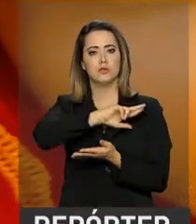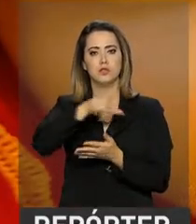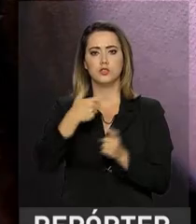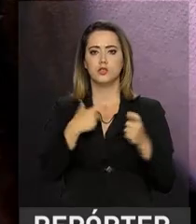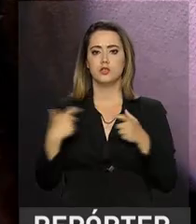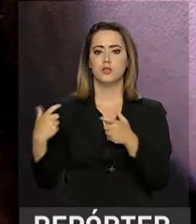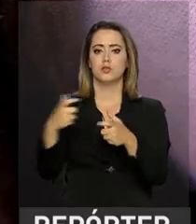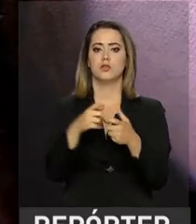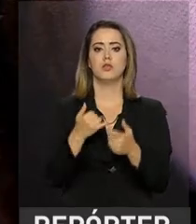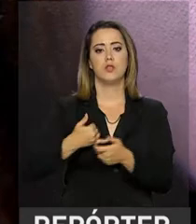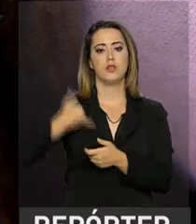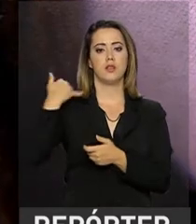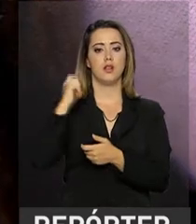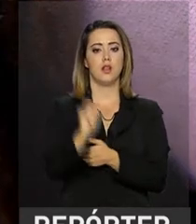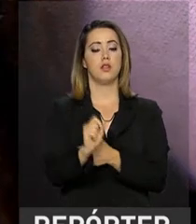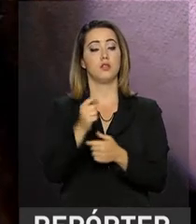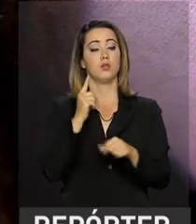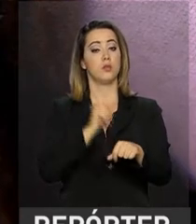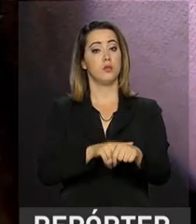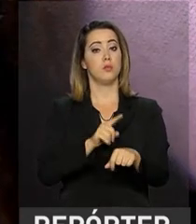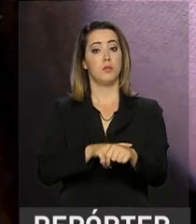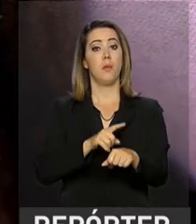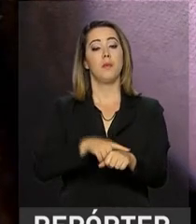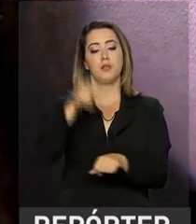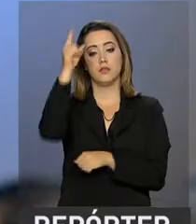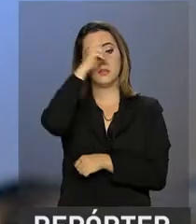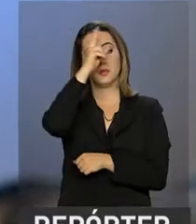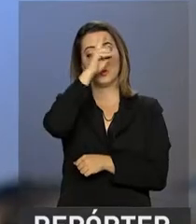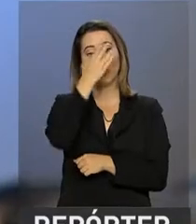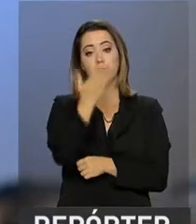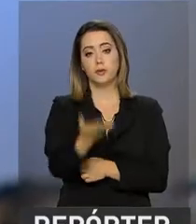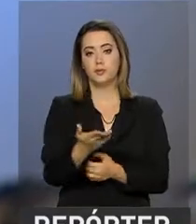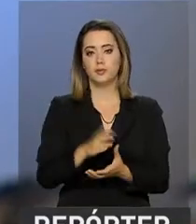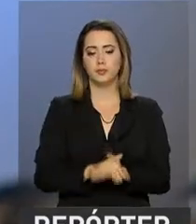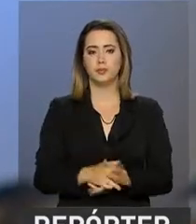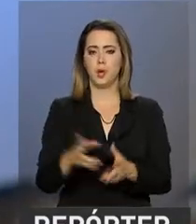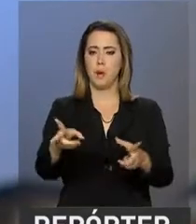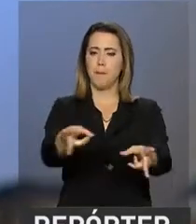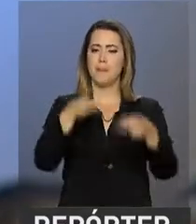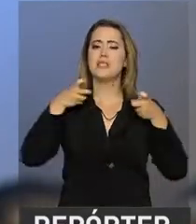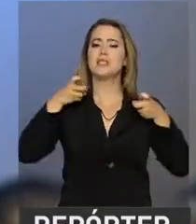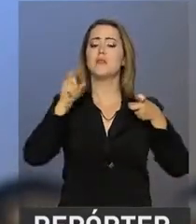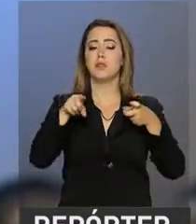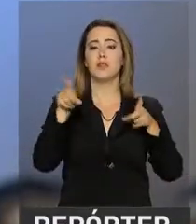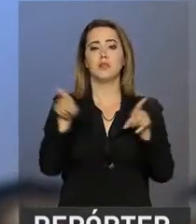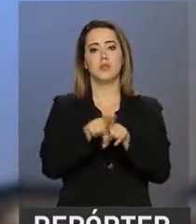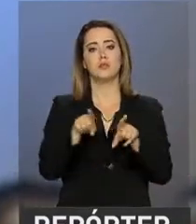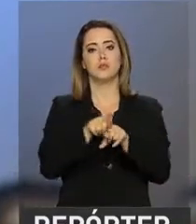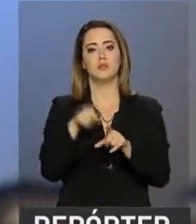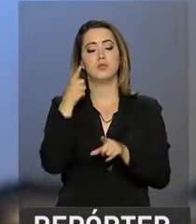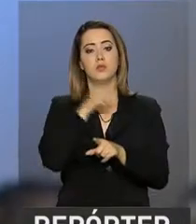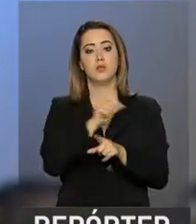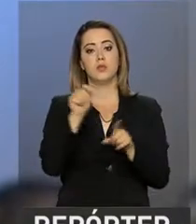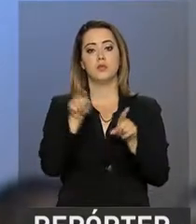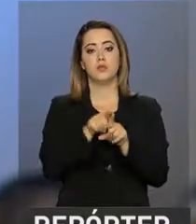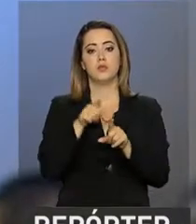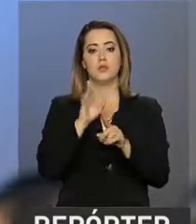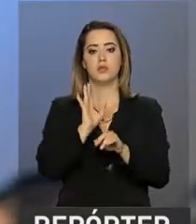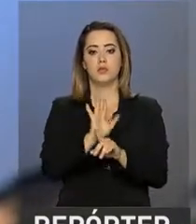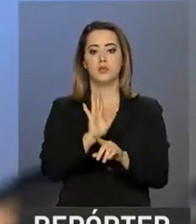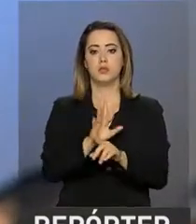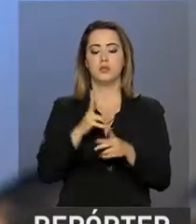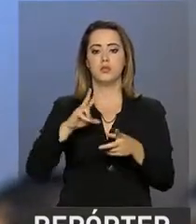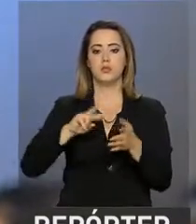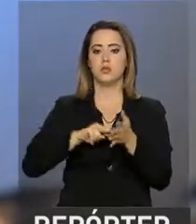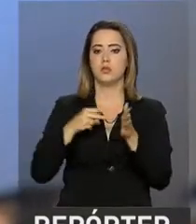origens e idades e momentos históricos percebi que eu conseguir também fazer com que eles é atribuir sem